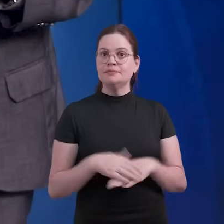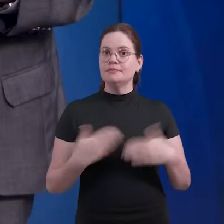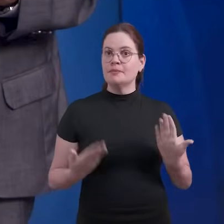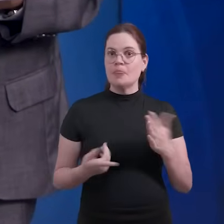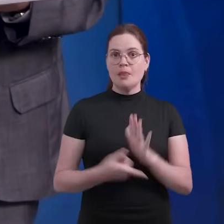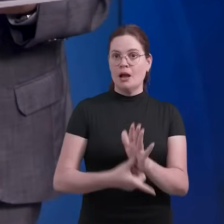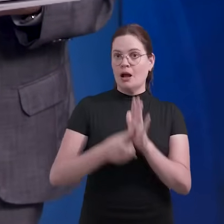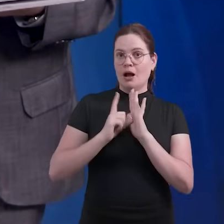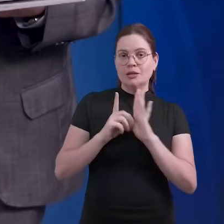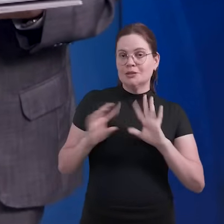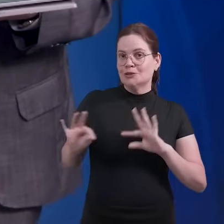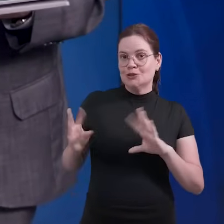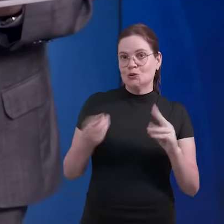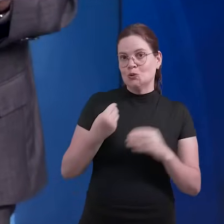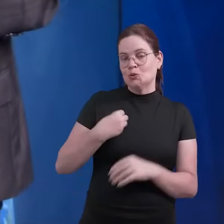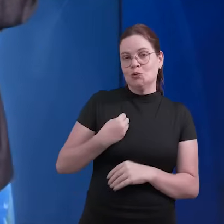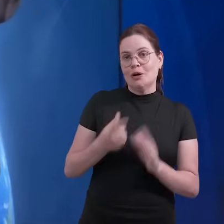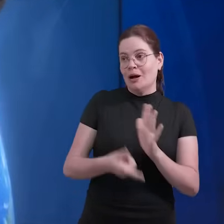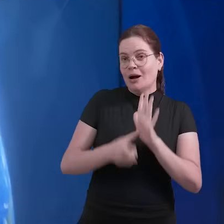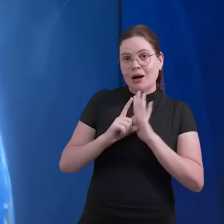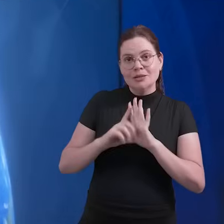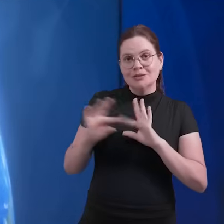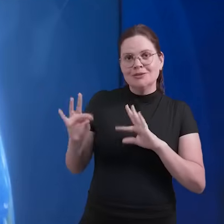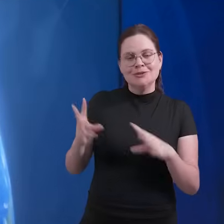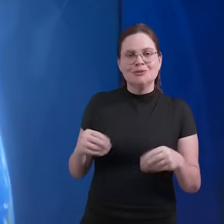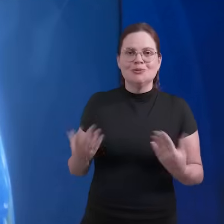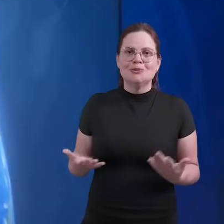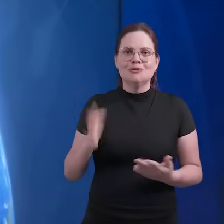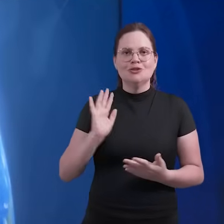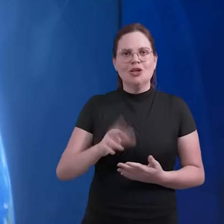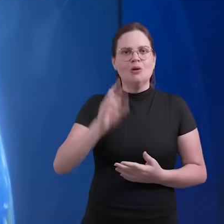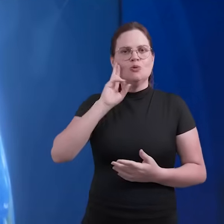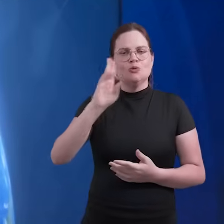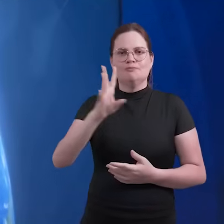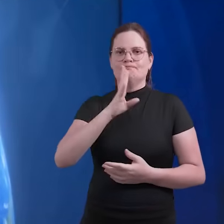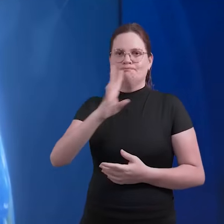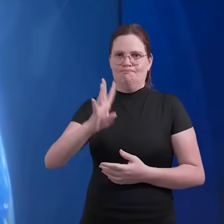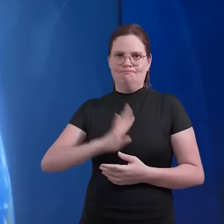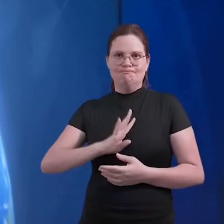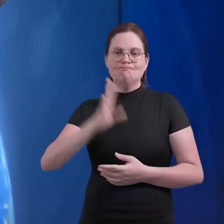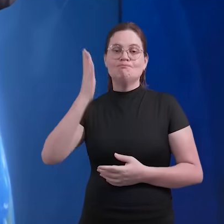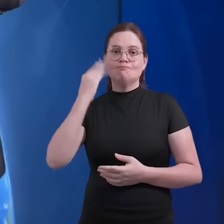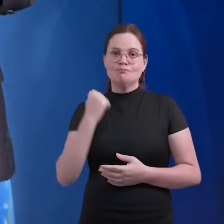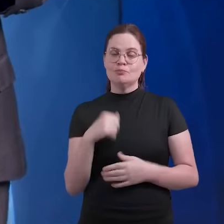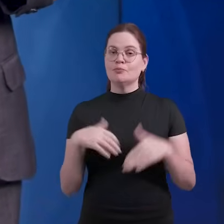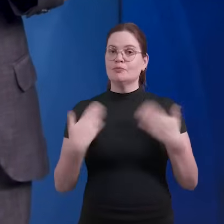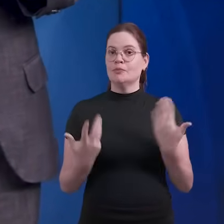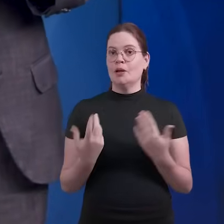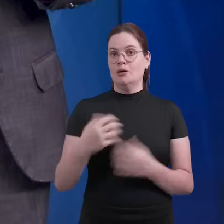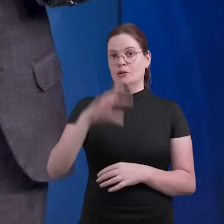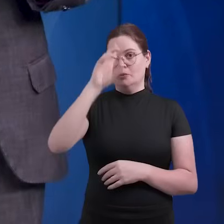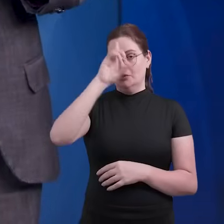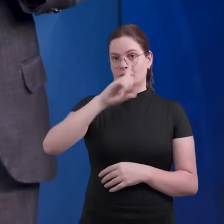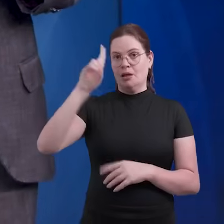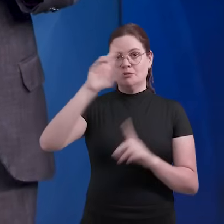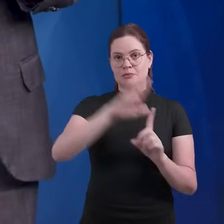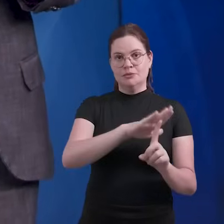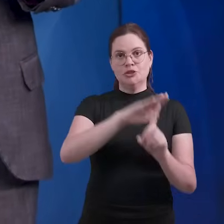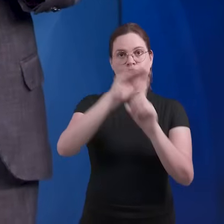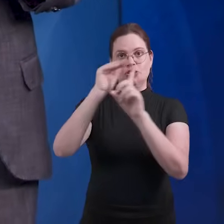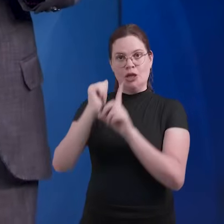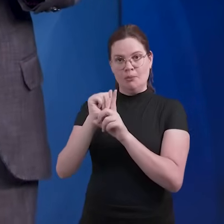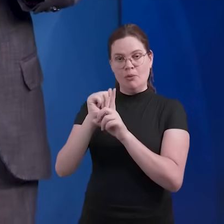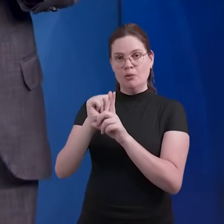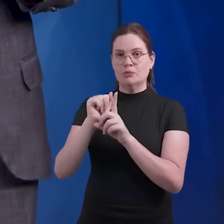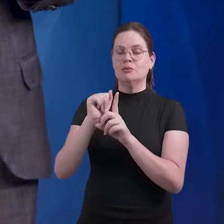nós conhecer o Senhor, né? Então, aqui a eleição, quando nós recebemos o chamado, nós